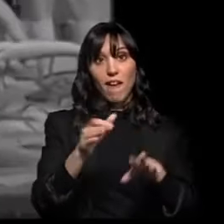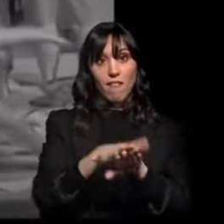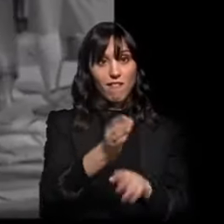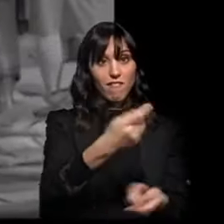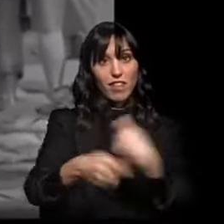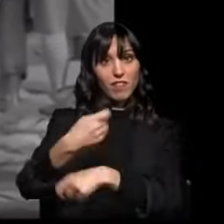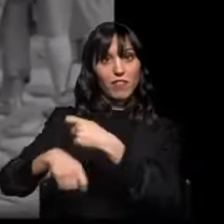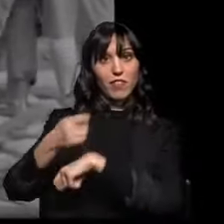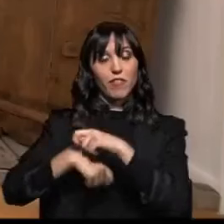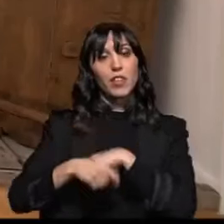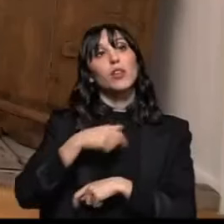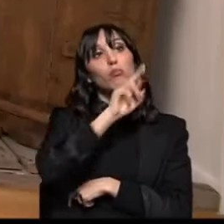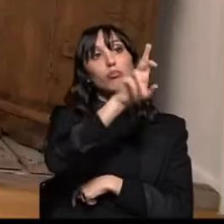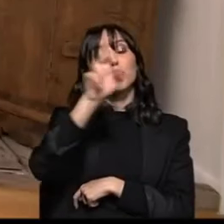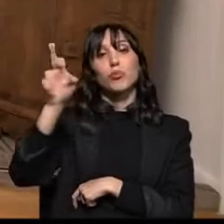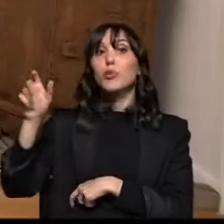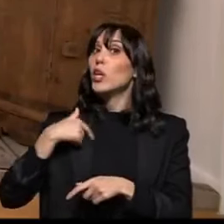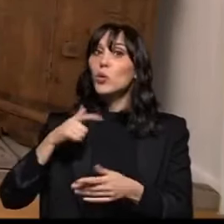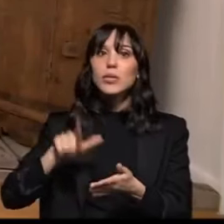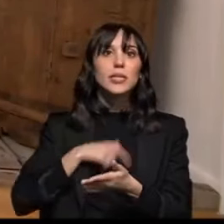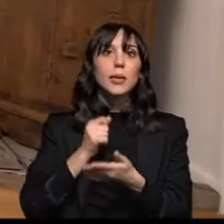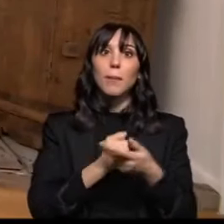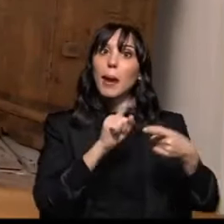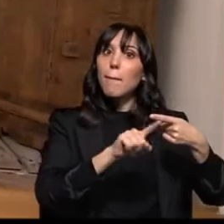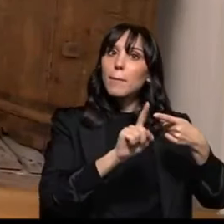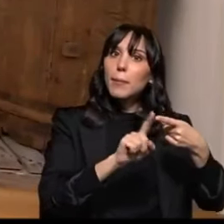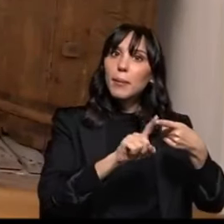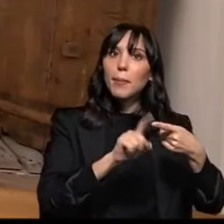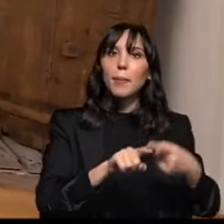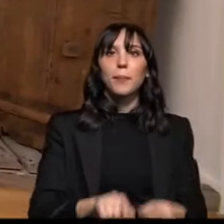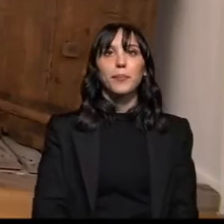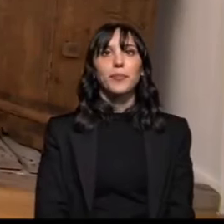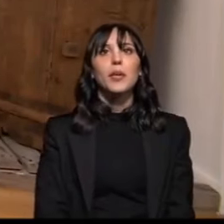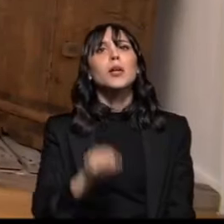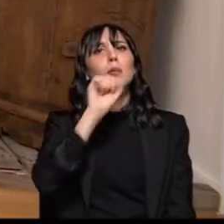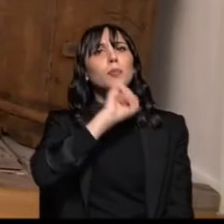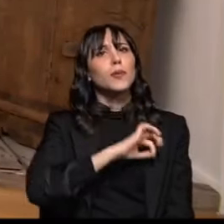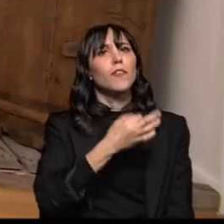sempre pescadeira. Ok. Então, já que estamos a falar no antigamente,